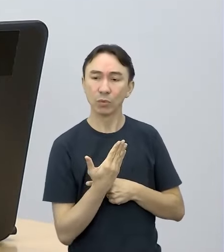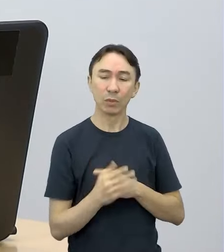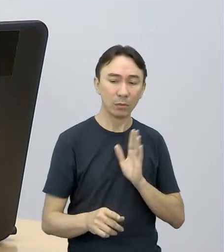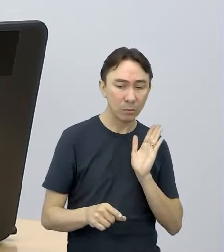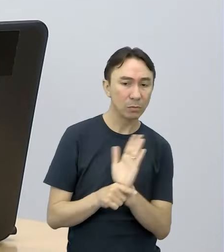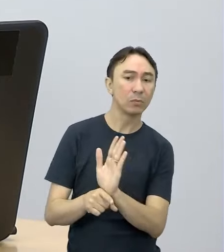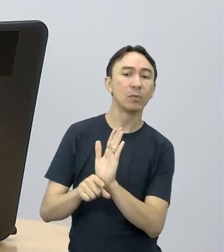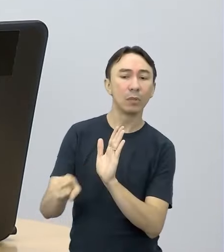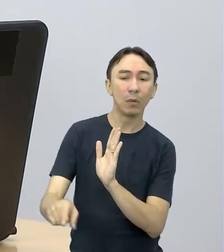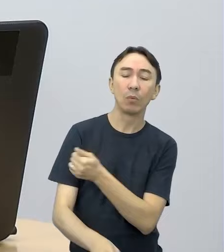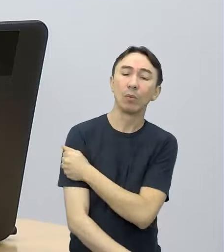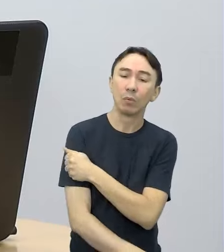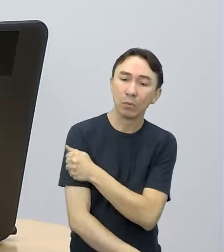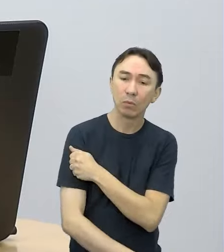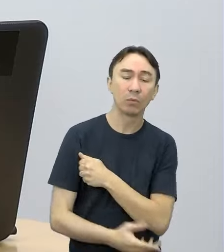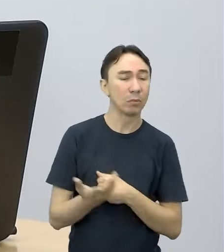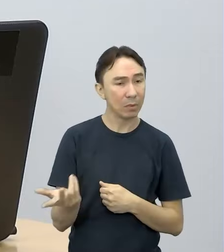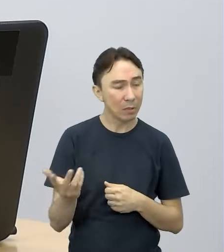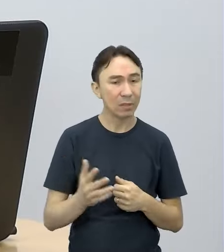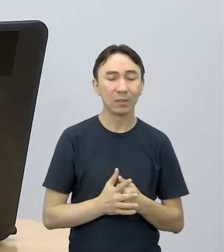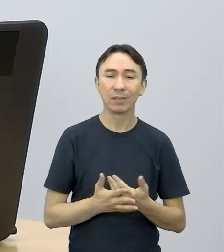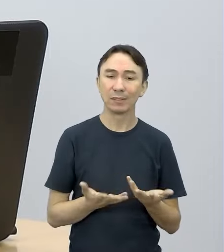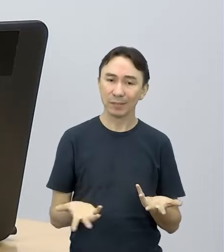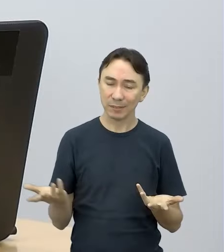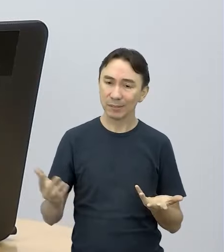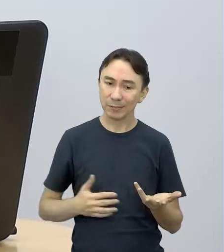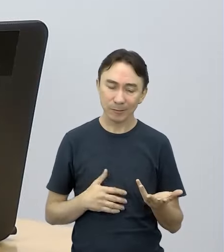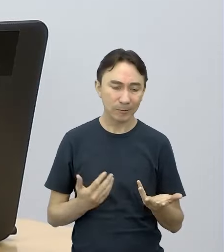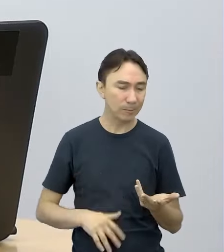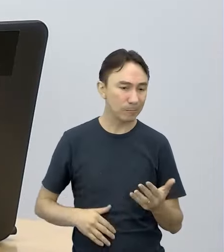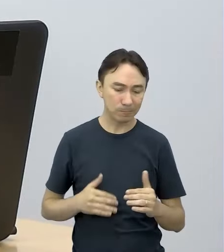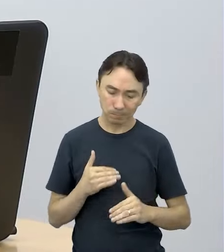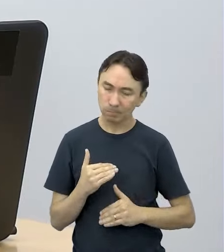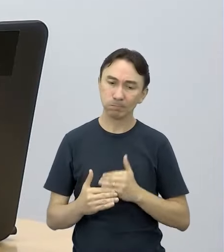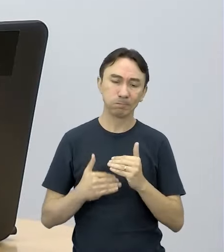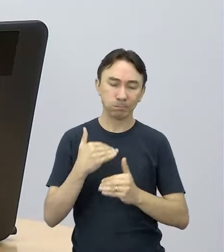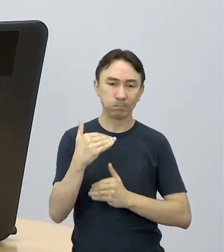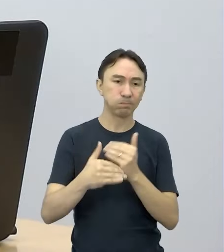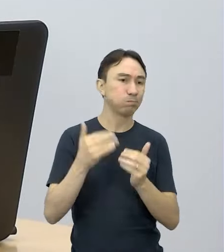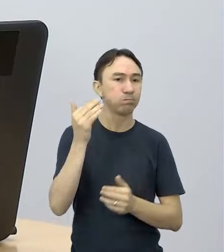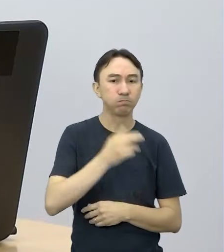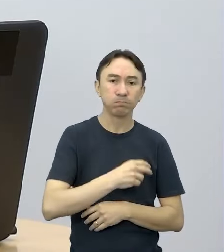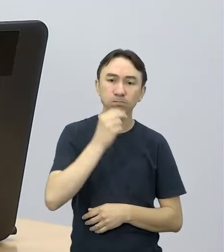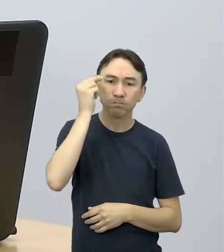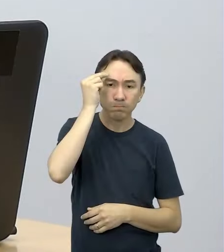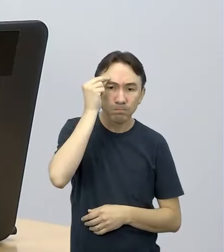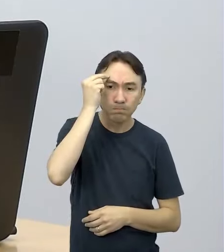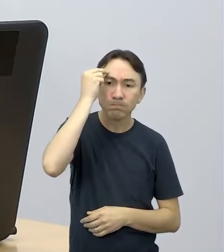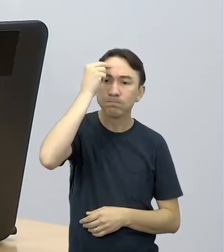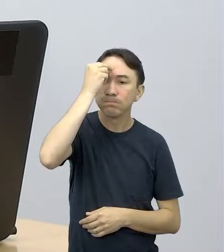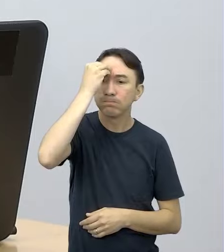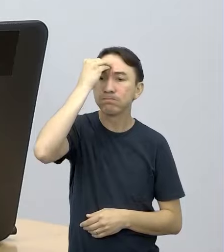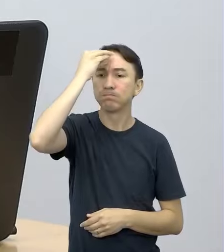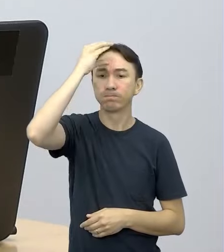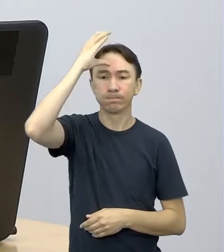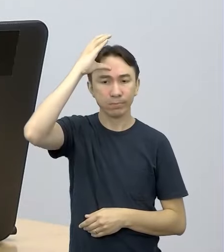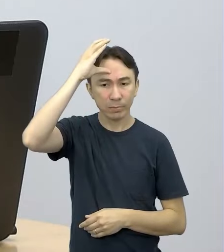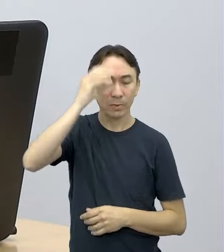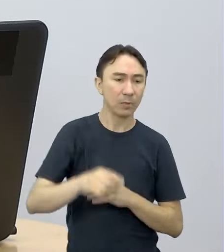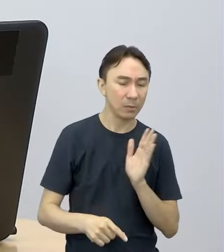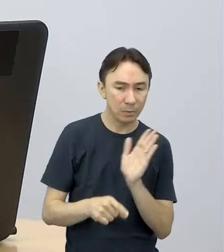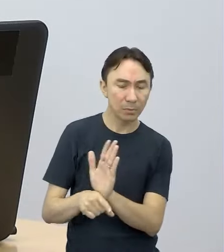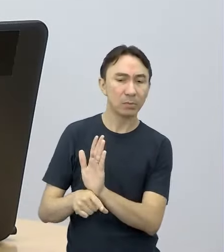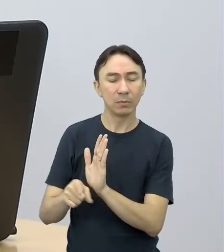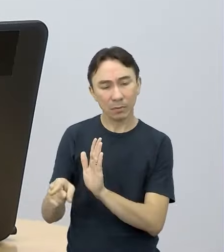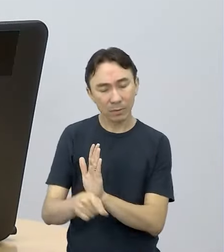esse estudante, né, que seja sedimentada, né, em aspectos que são efetivamente relevantes,